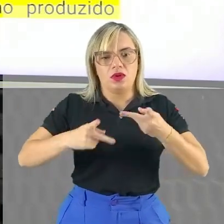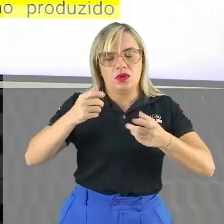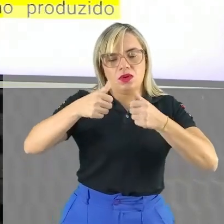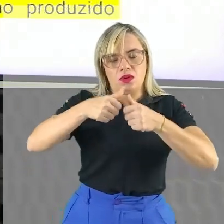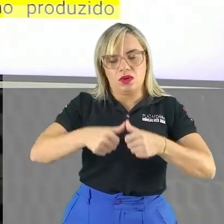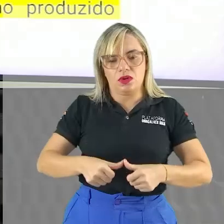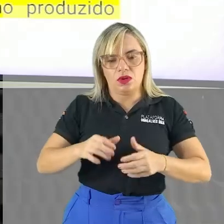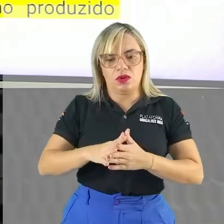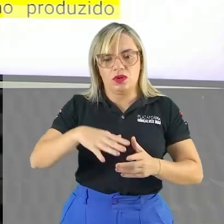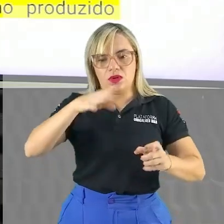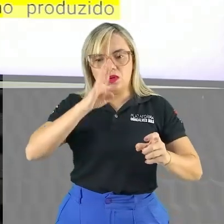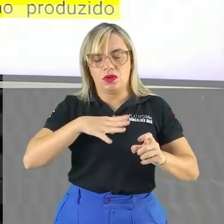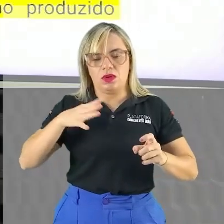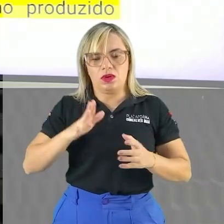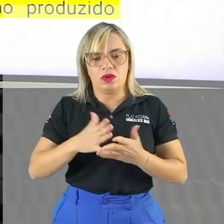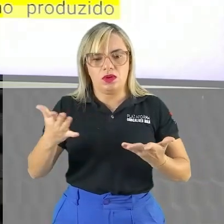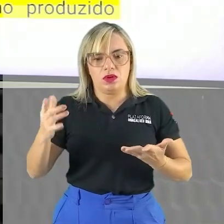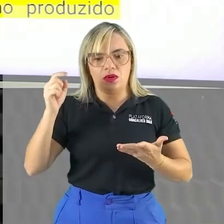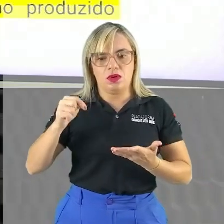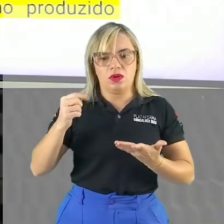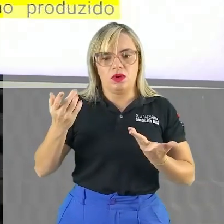o mito da fundação